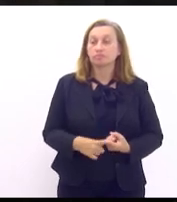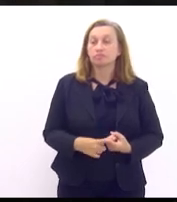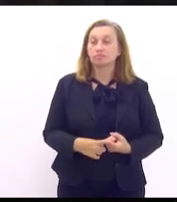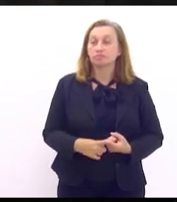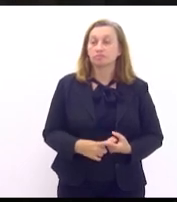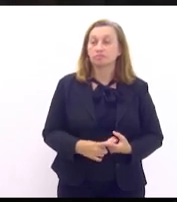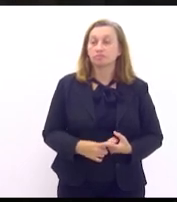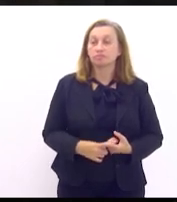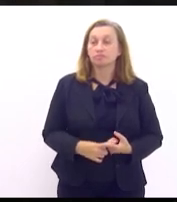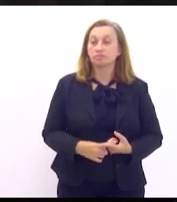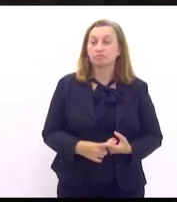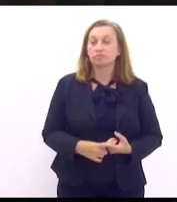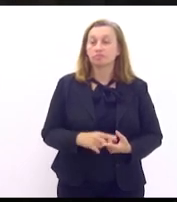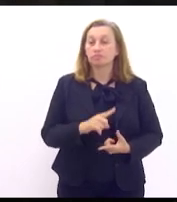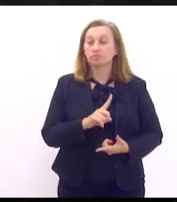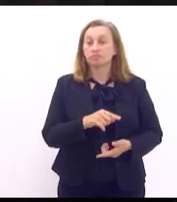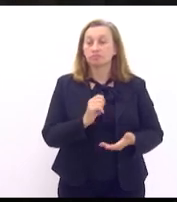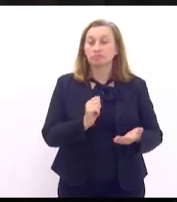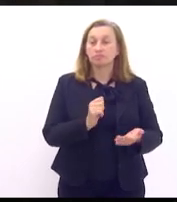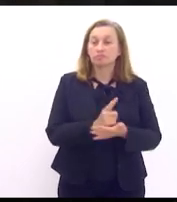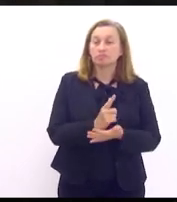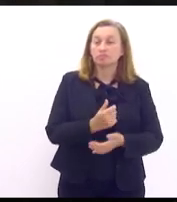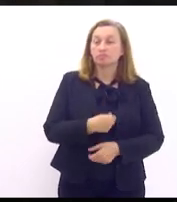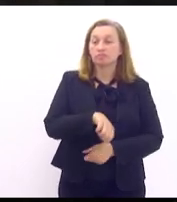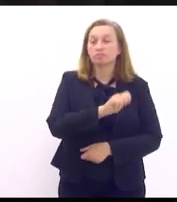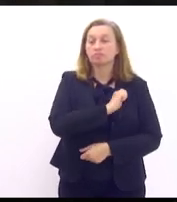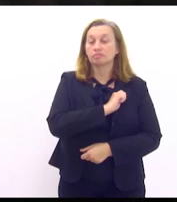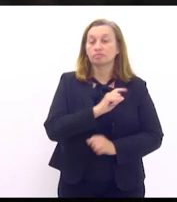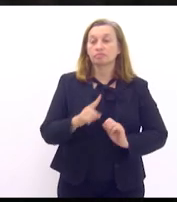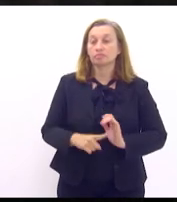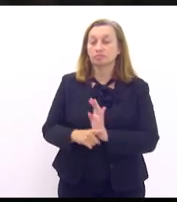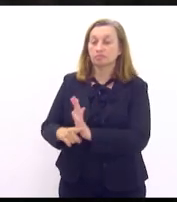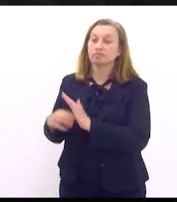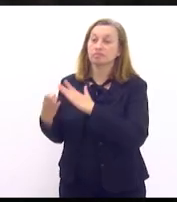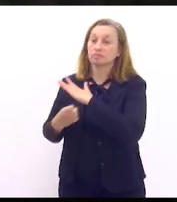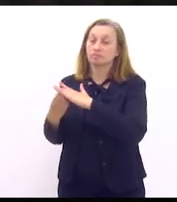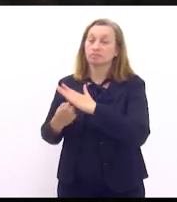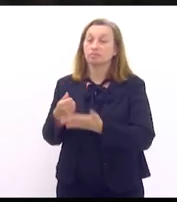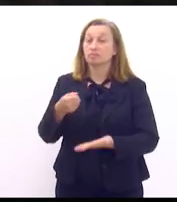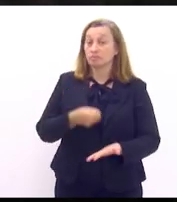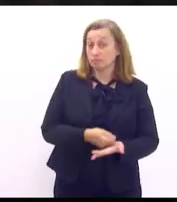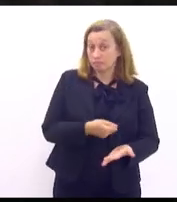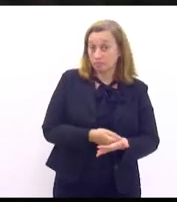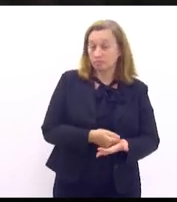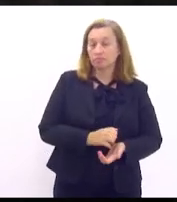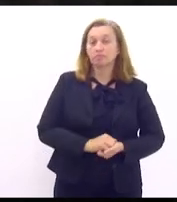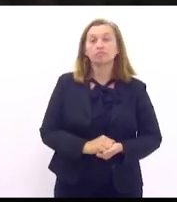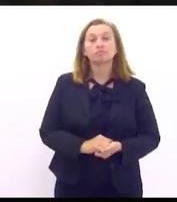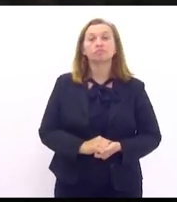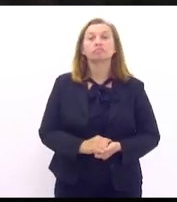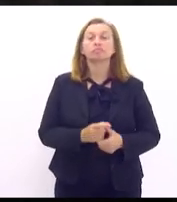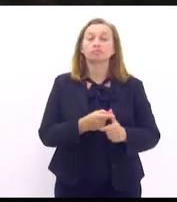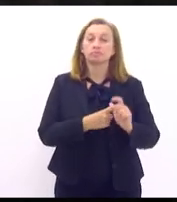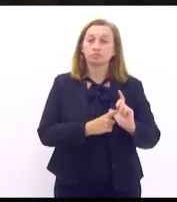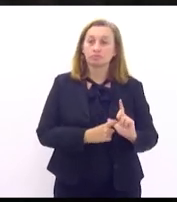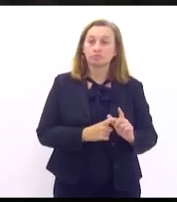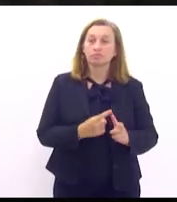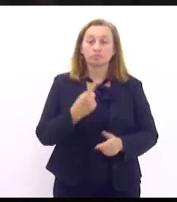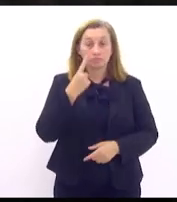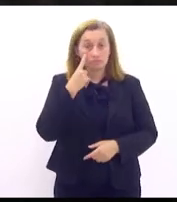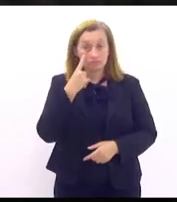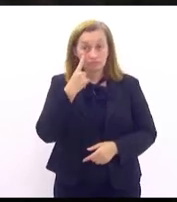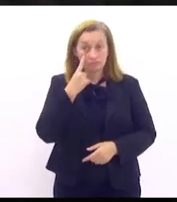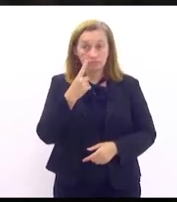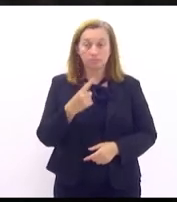faz com que as isenções venham a atender essas empresas. Então, cobrar os devedores e rever as